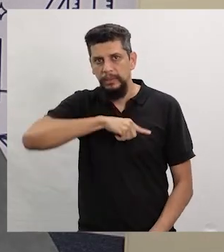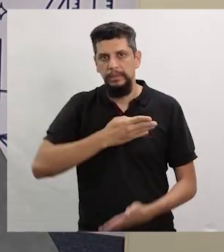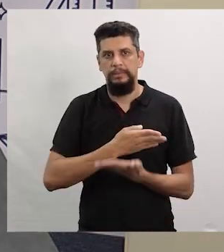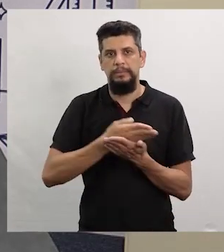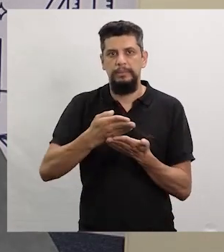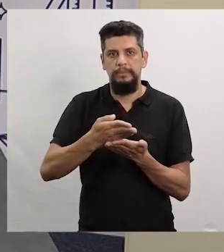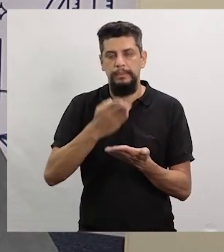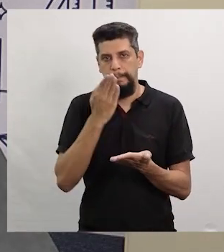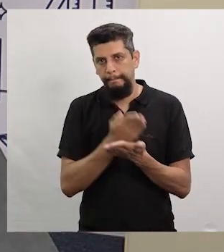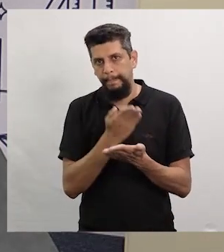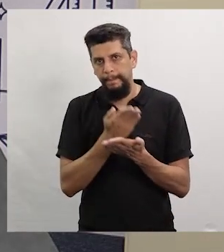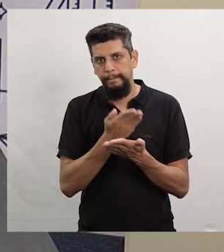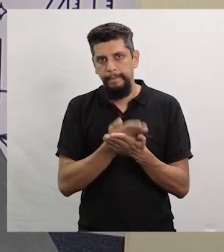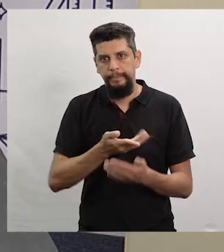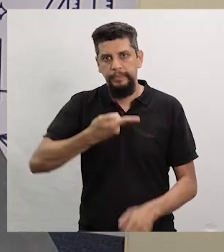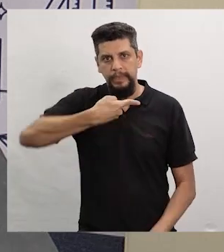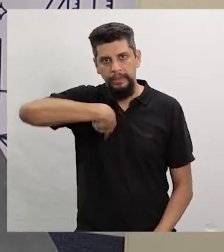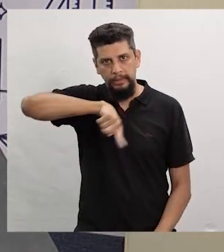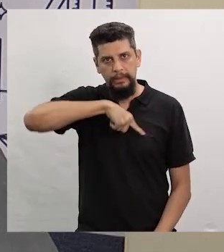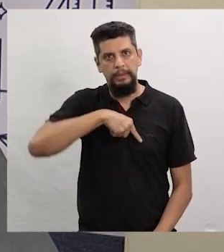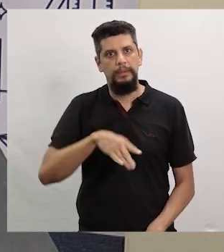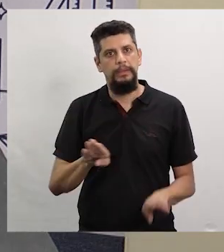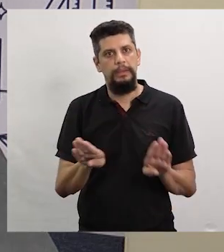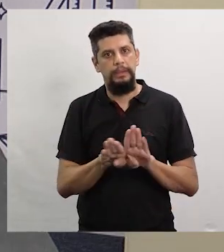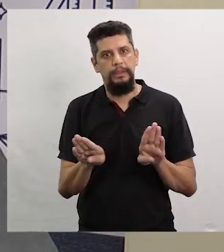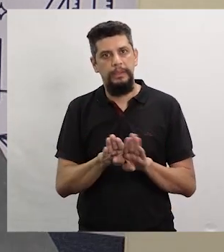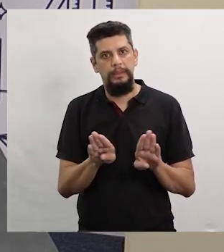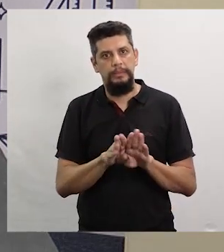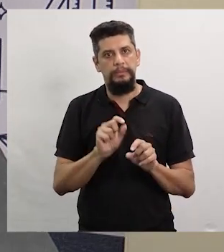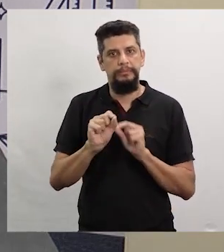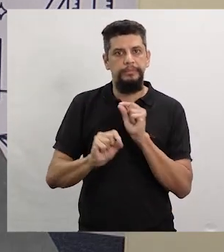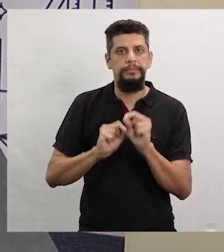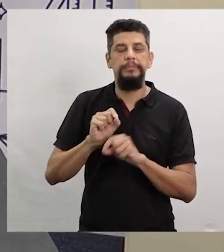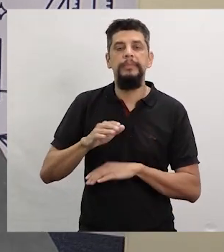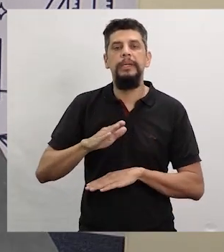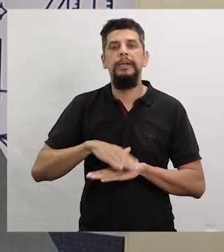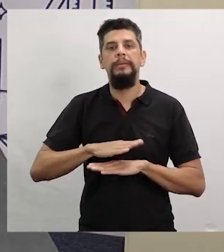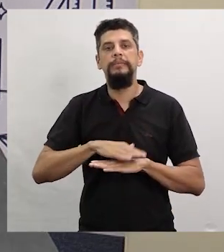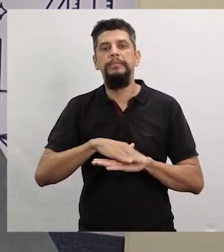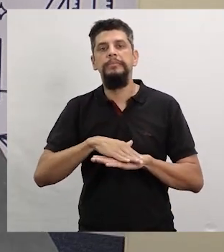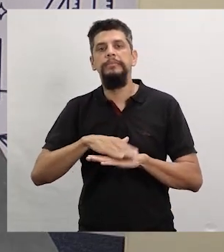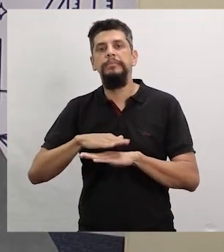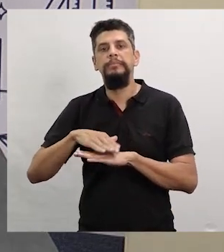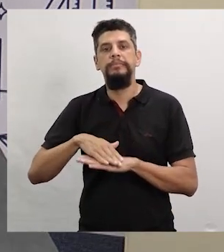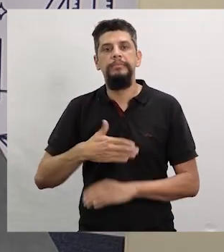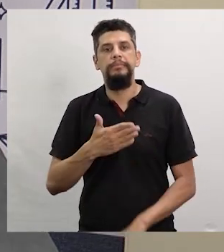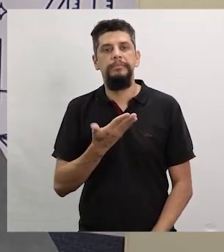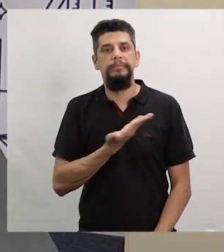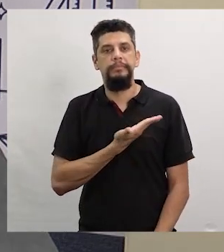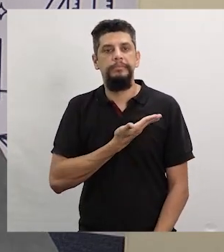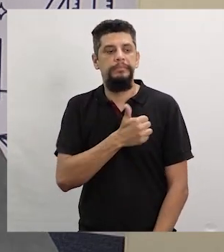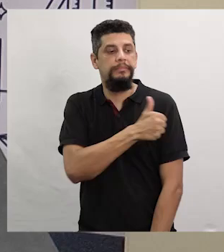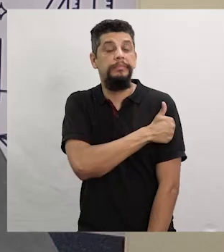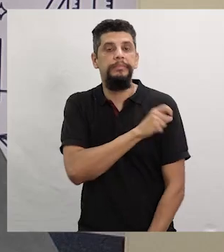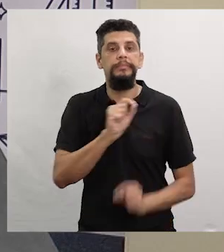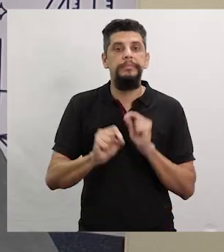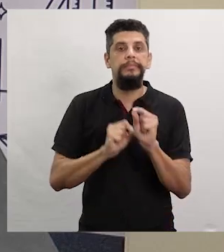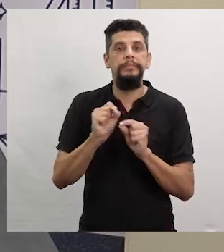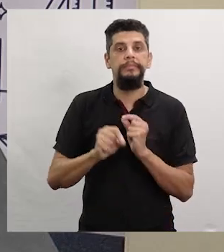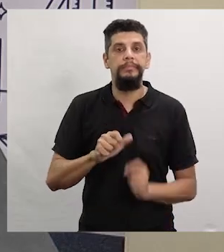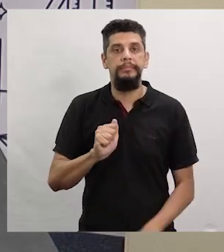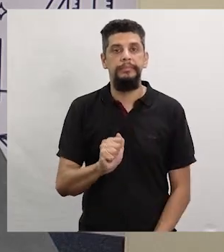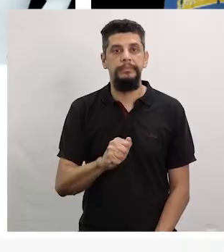iniciarmos a nossa aula Nós também trouxemos mais alguns colegas para ficarem conosco quem são